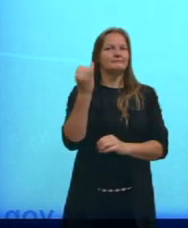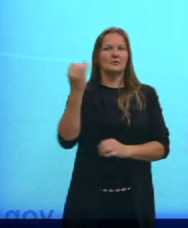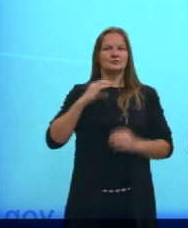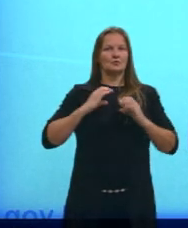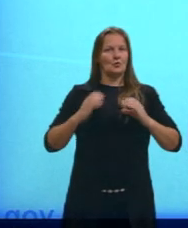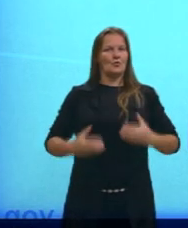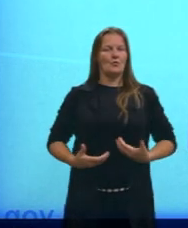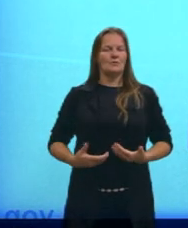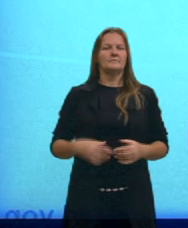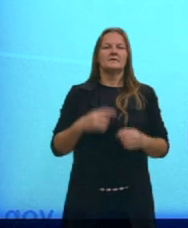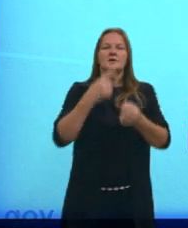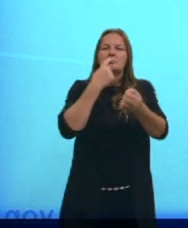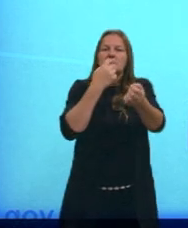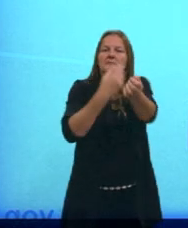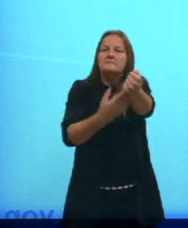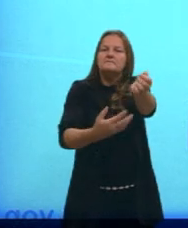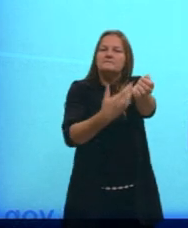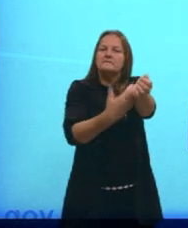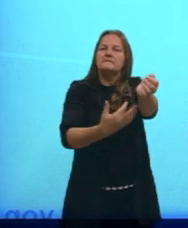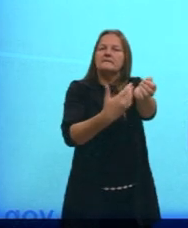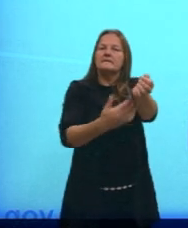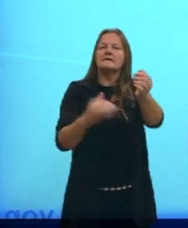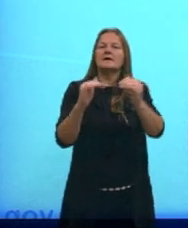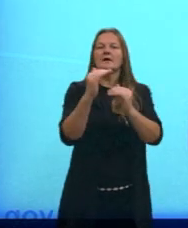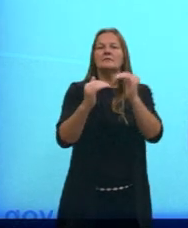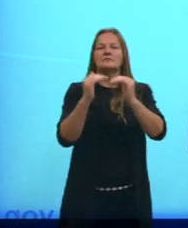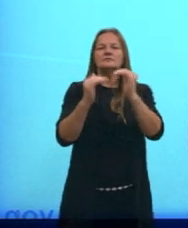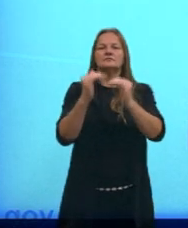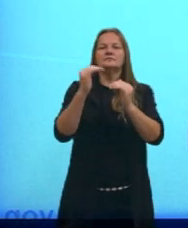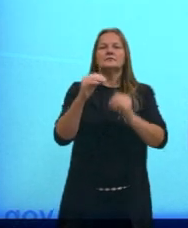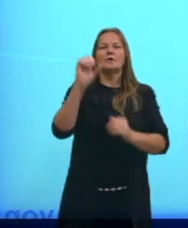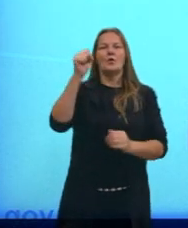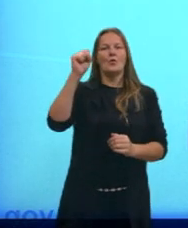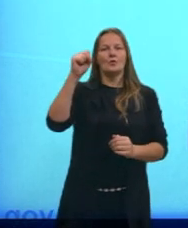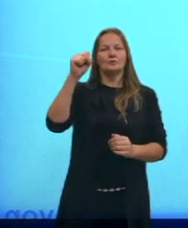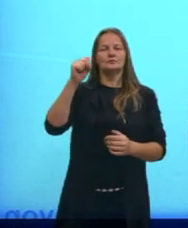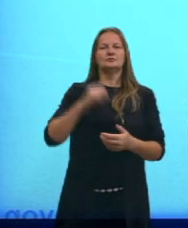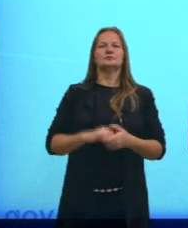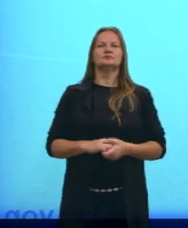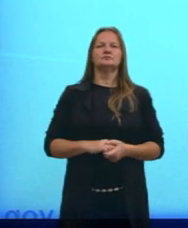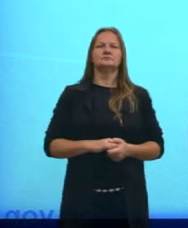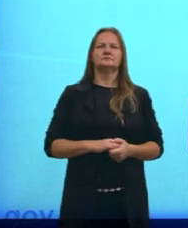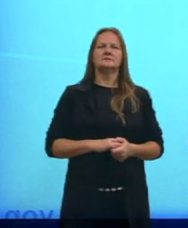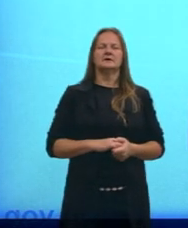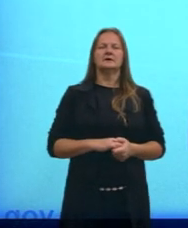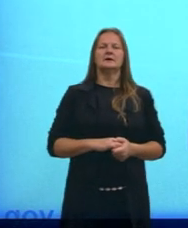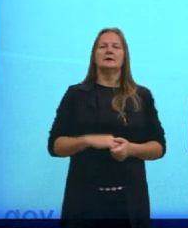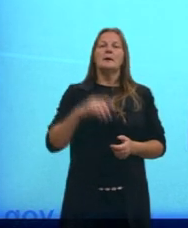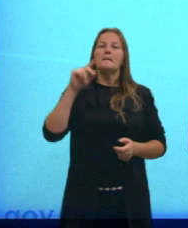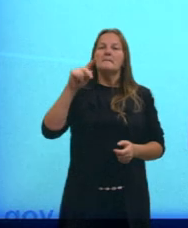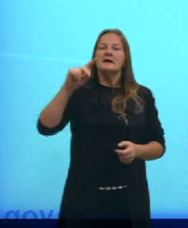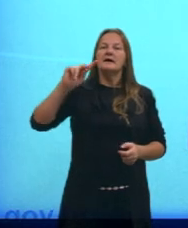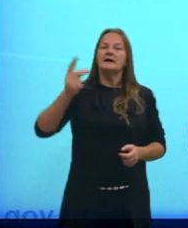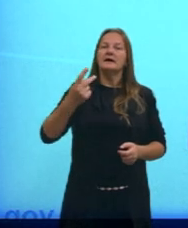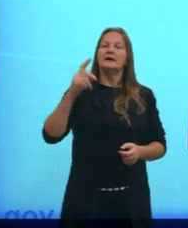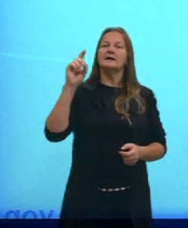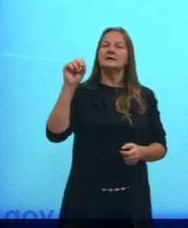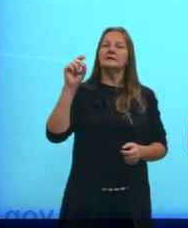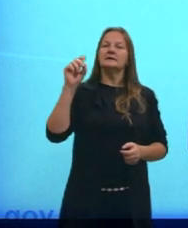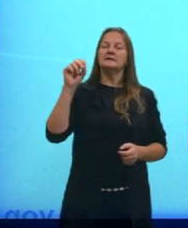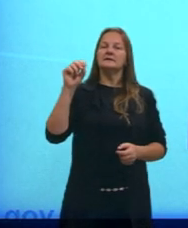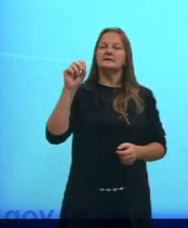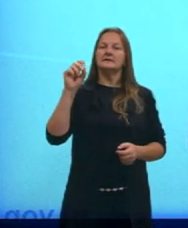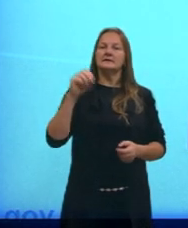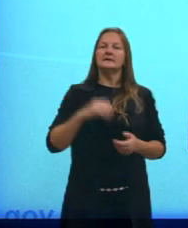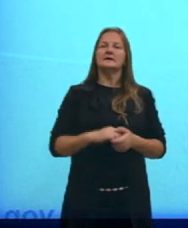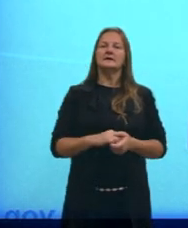o nosso sangue tem um pegar um pouco alcalino pegar o 8 e aqui no PH 10 já entra os comprimidos